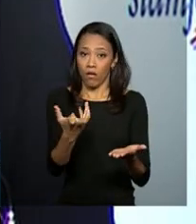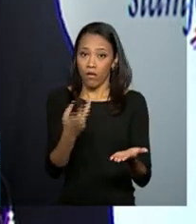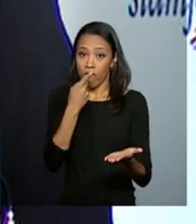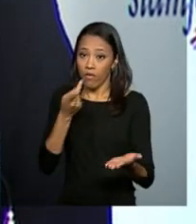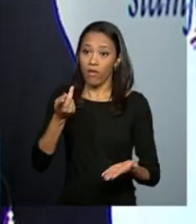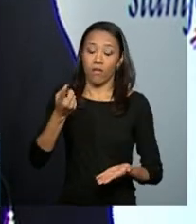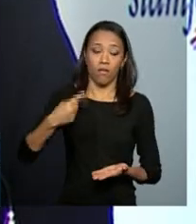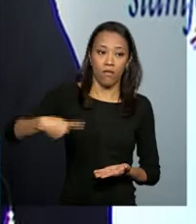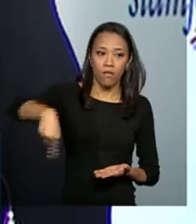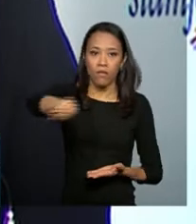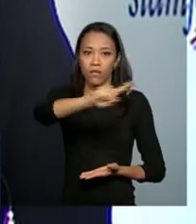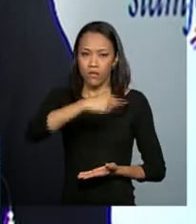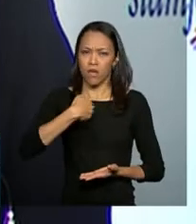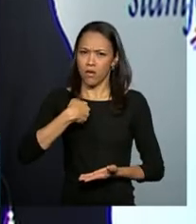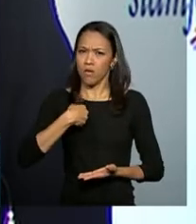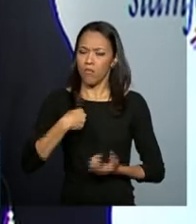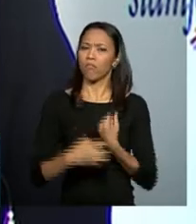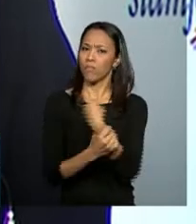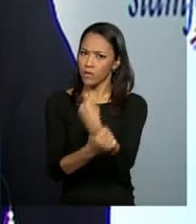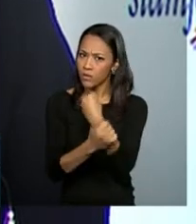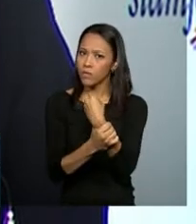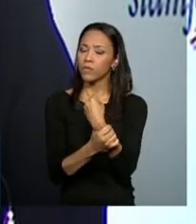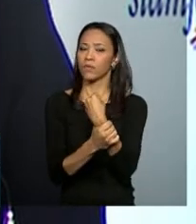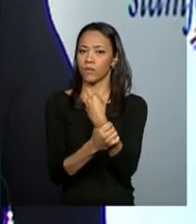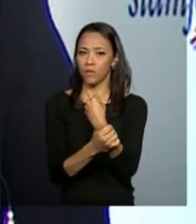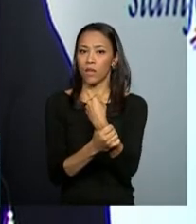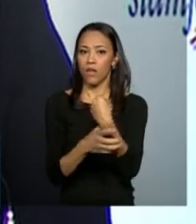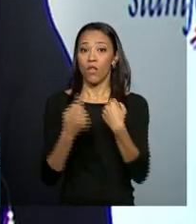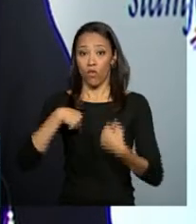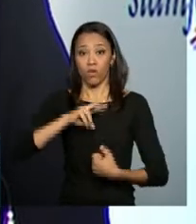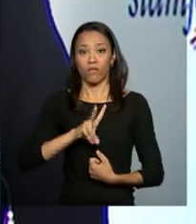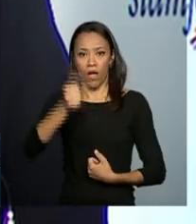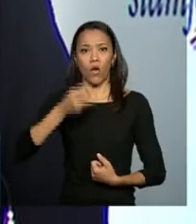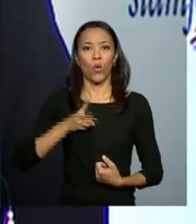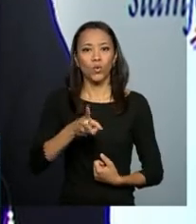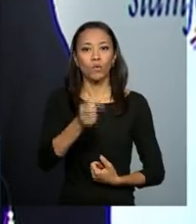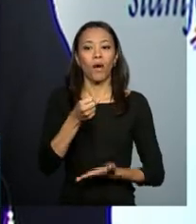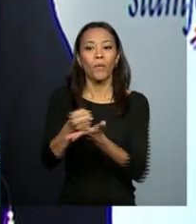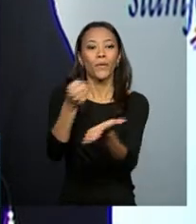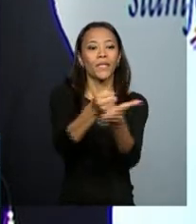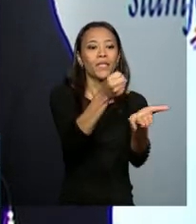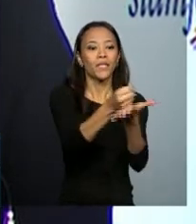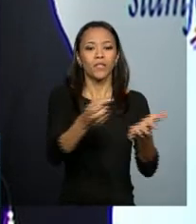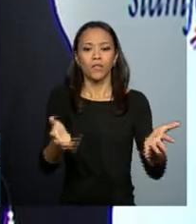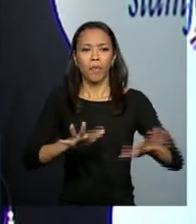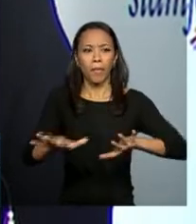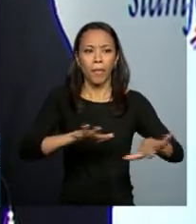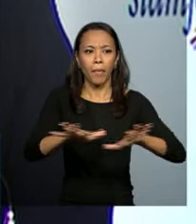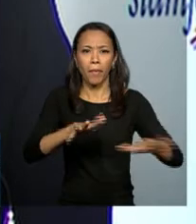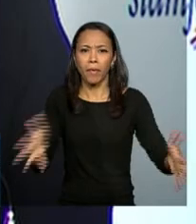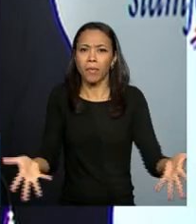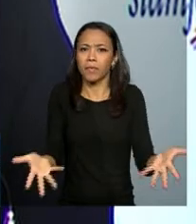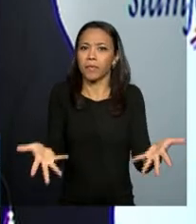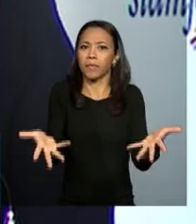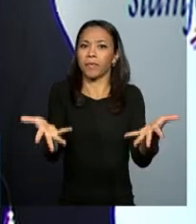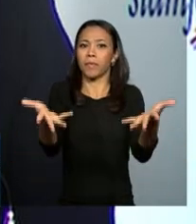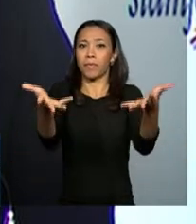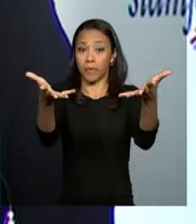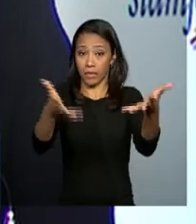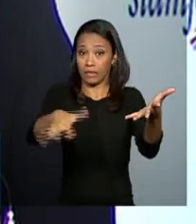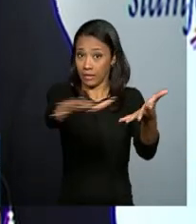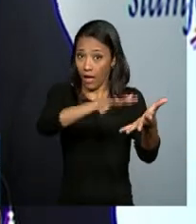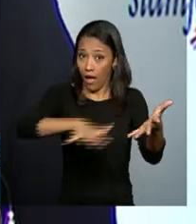que eu asseguro que nós vamos continuar apoiando e estimulando o dinamismo e a competitividade do